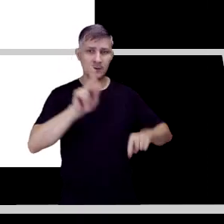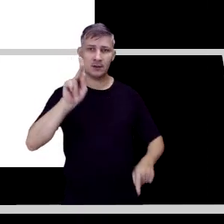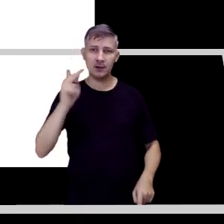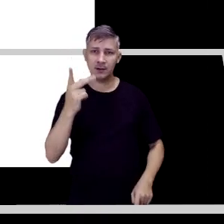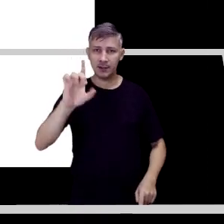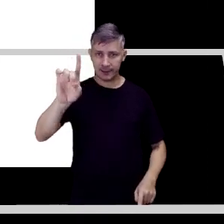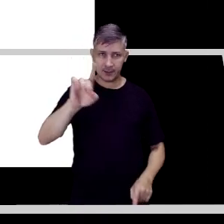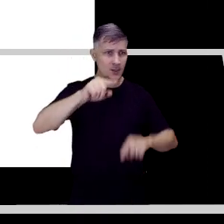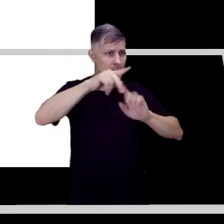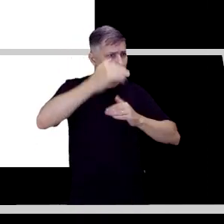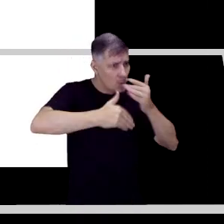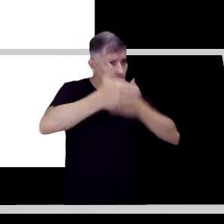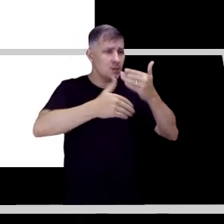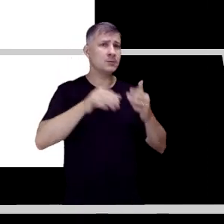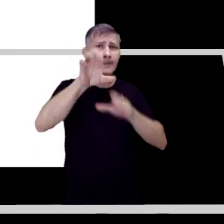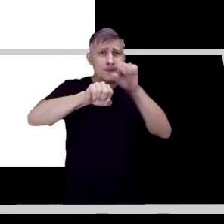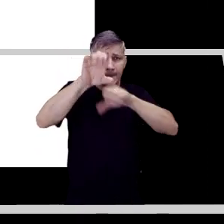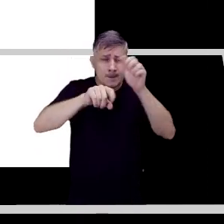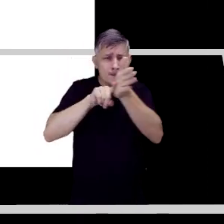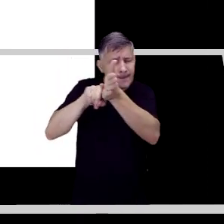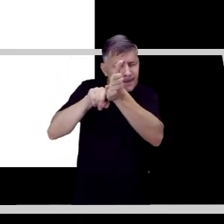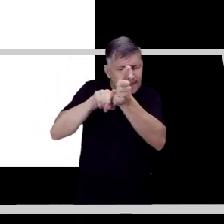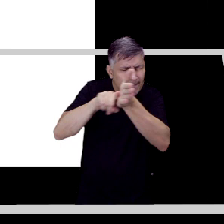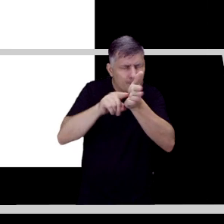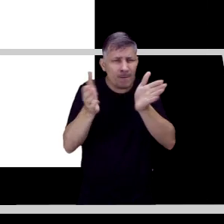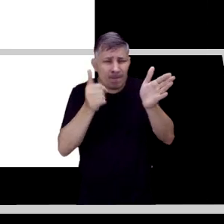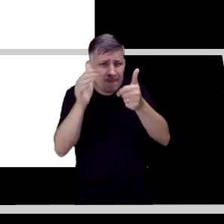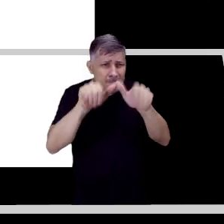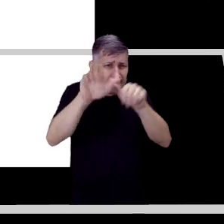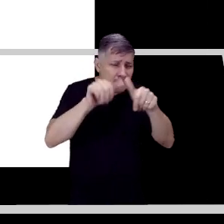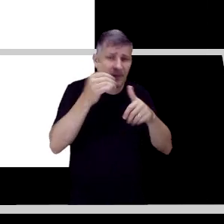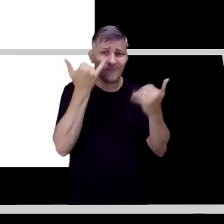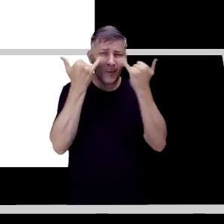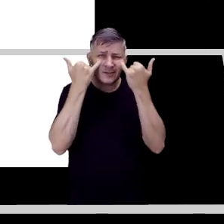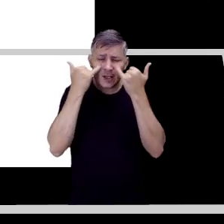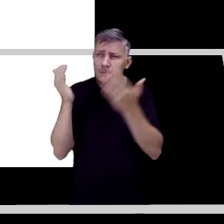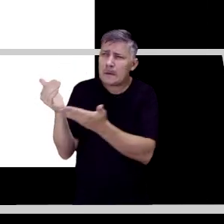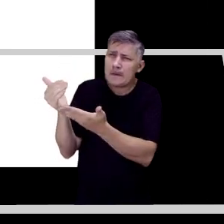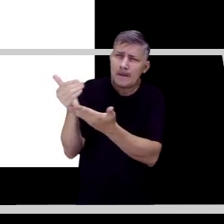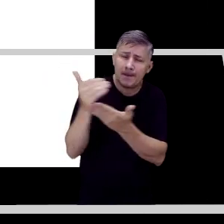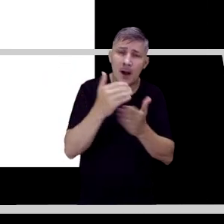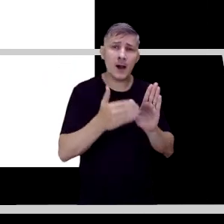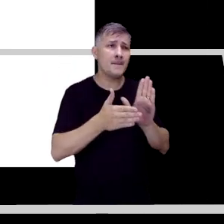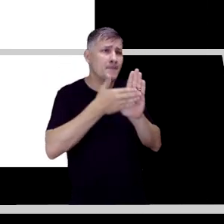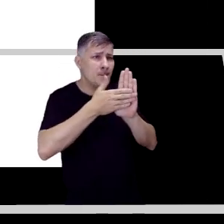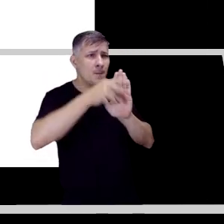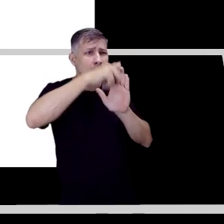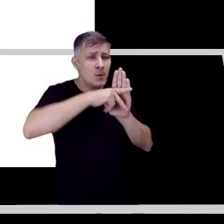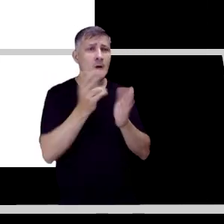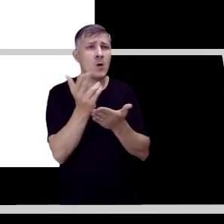fomos literalmente fazendo um processo de quase de arqueologia, assim, e olhando,